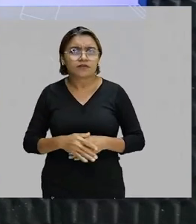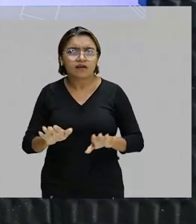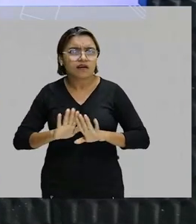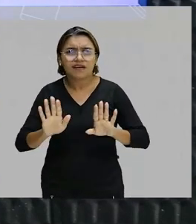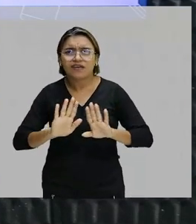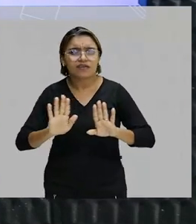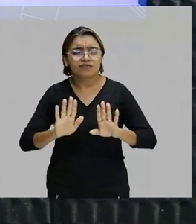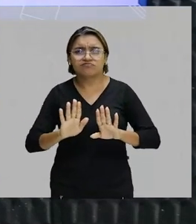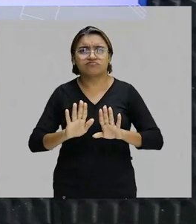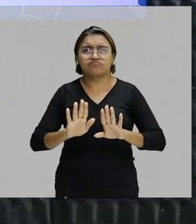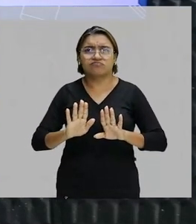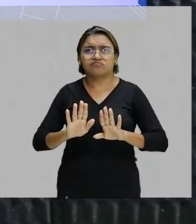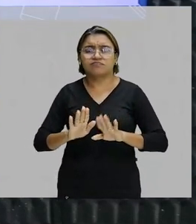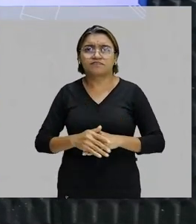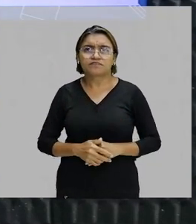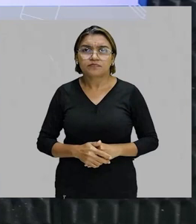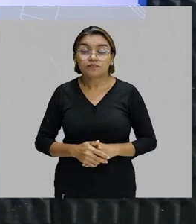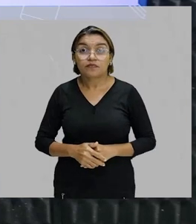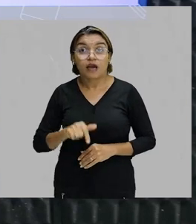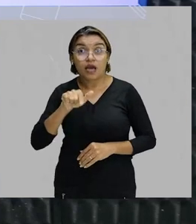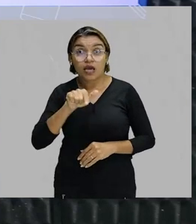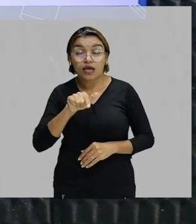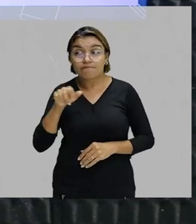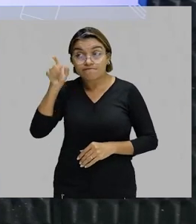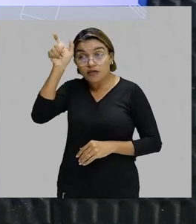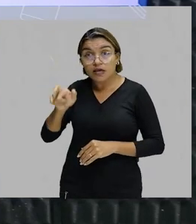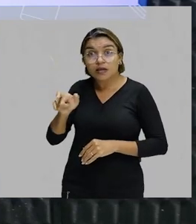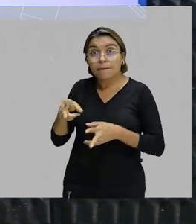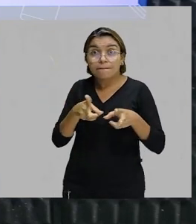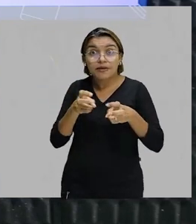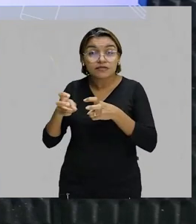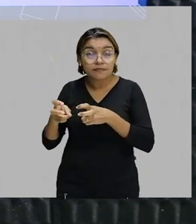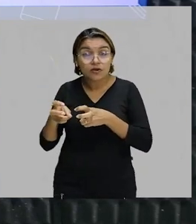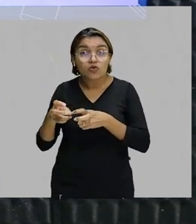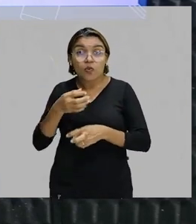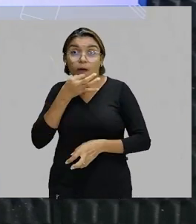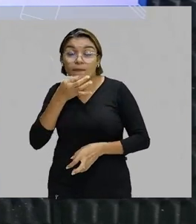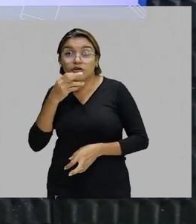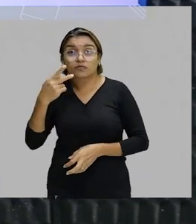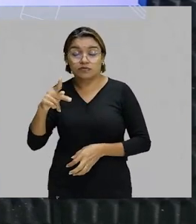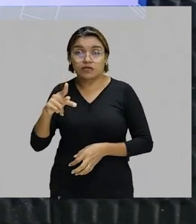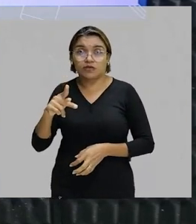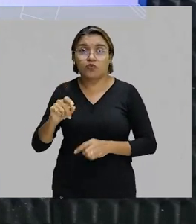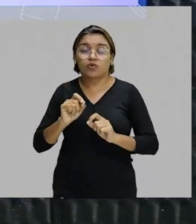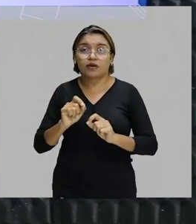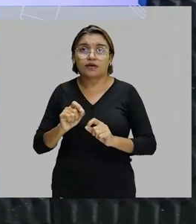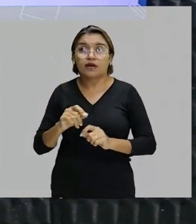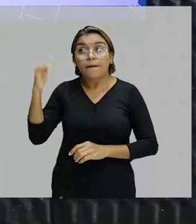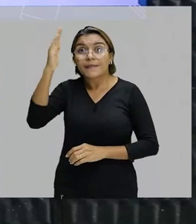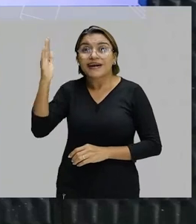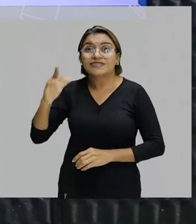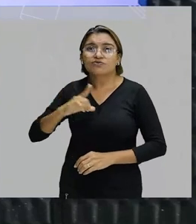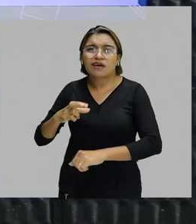disso não foi nenhum critério ele percebeu isso segundo a análise dele pela intensa mistura de